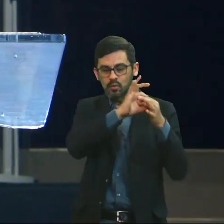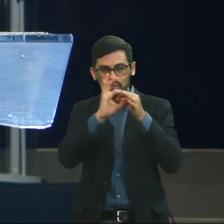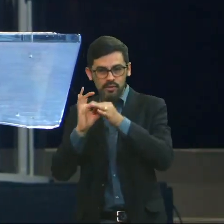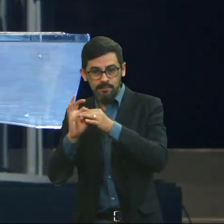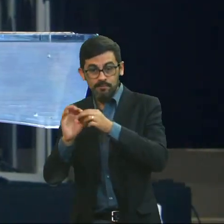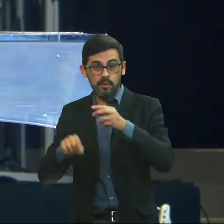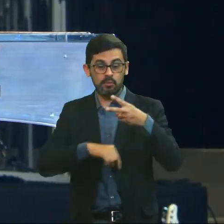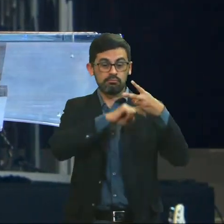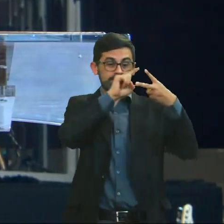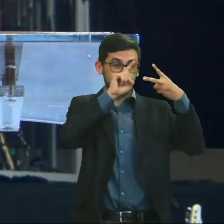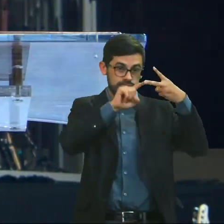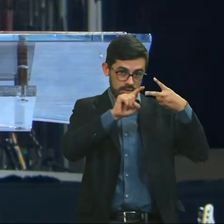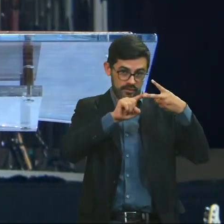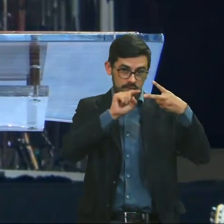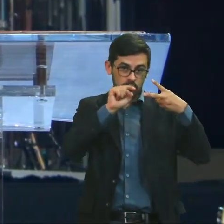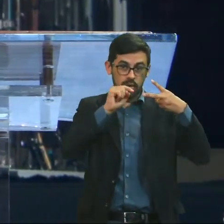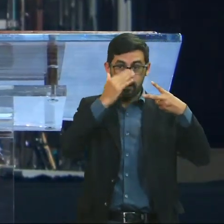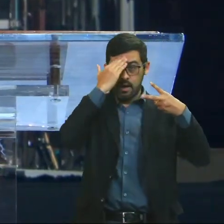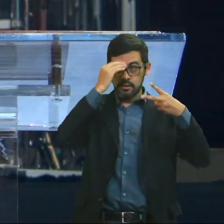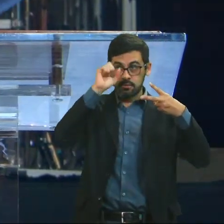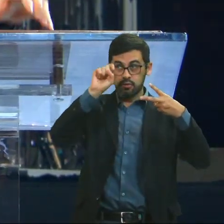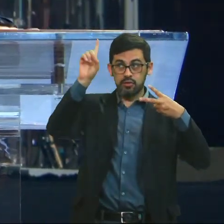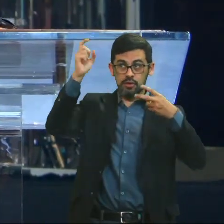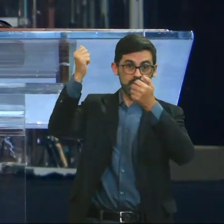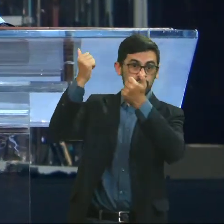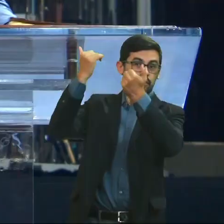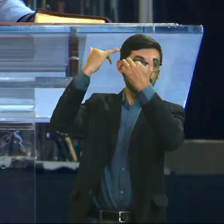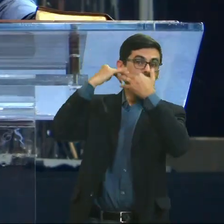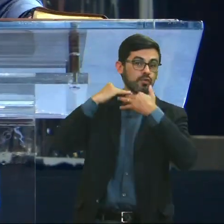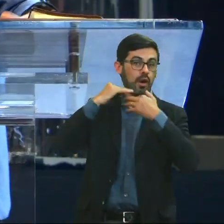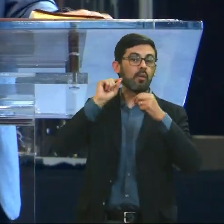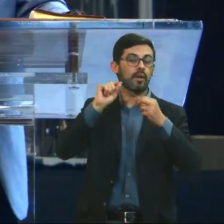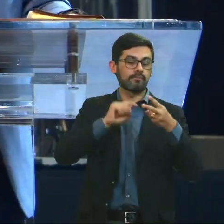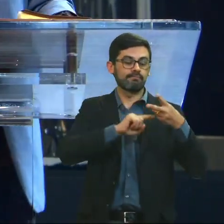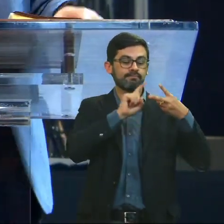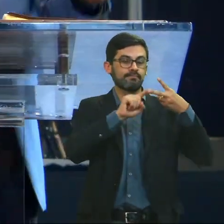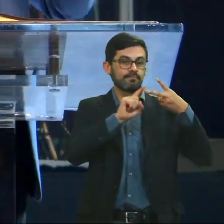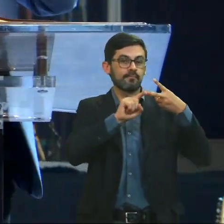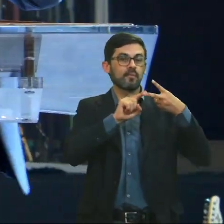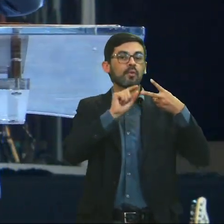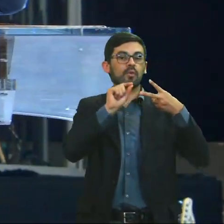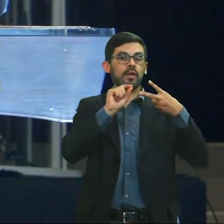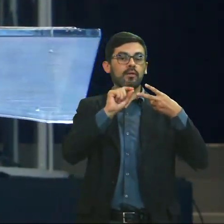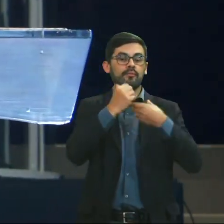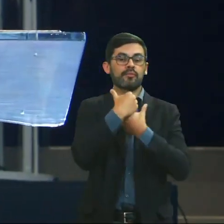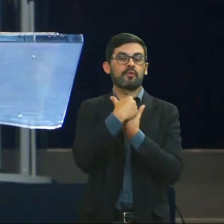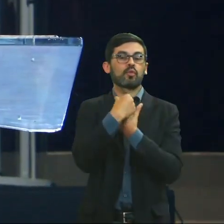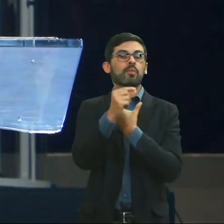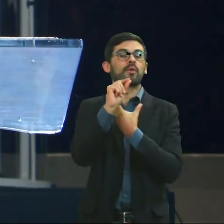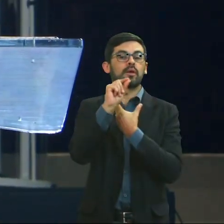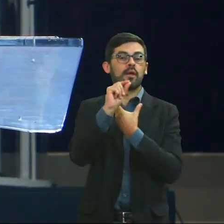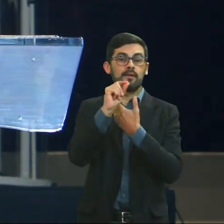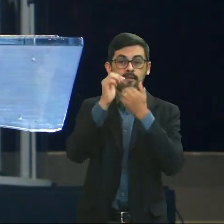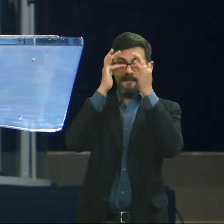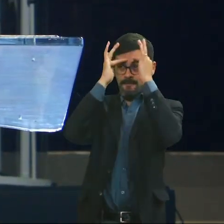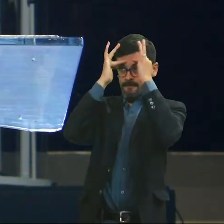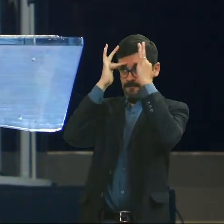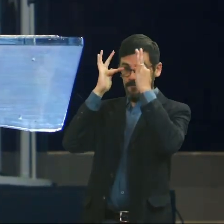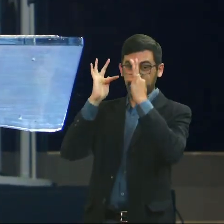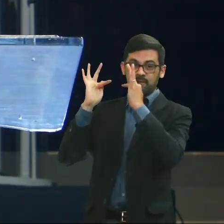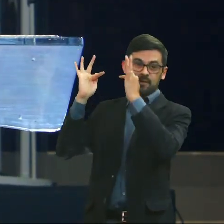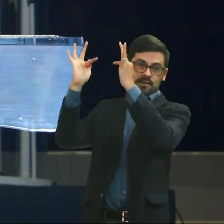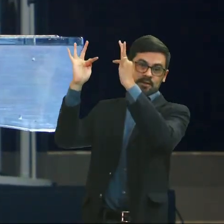Segundo princípio, que faz a sabedoria de Deus trabalhar para a gente. Repete assim comigo: fidelidade.